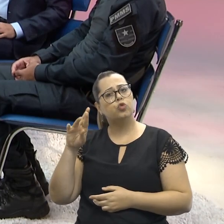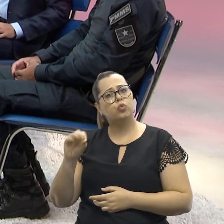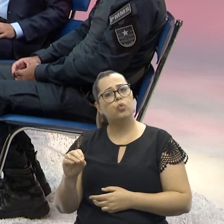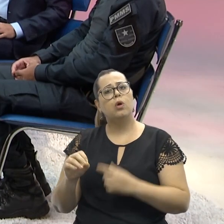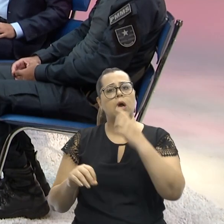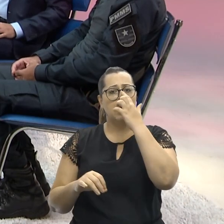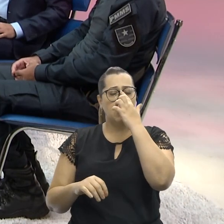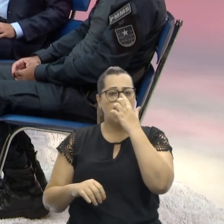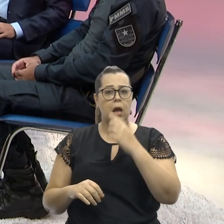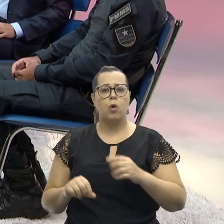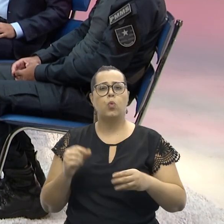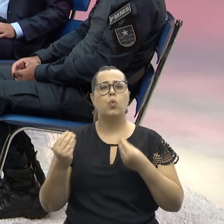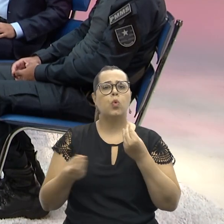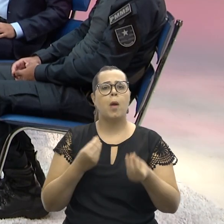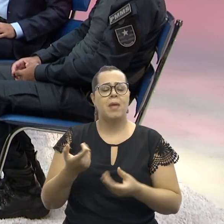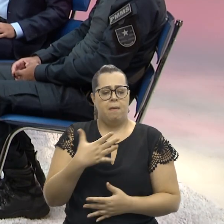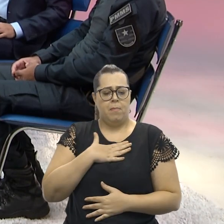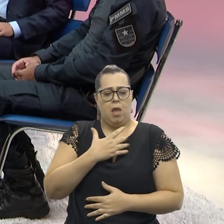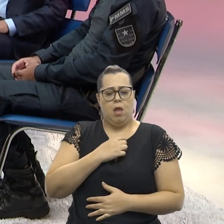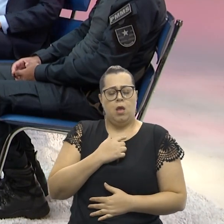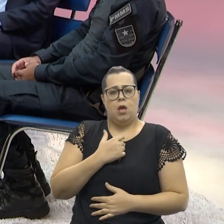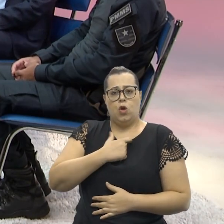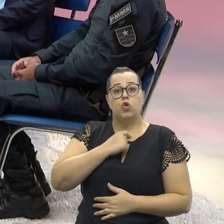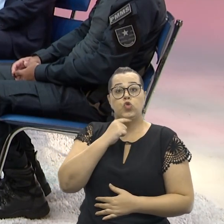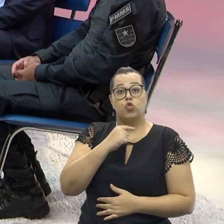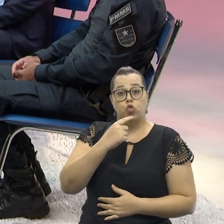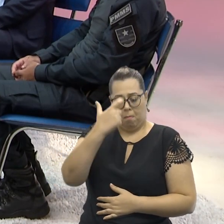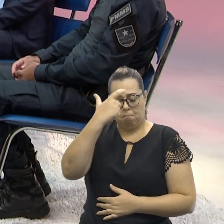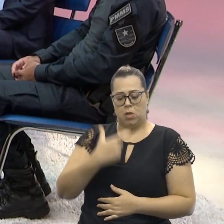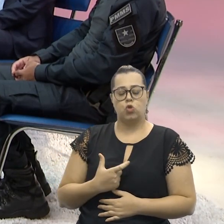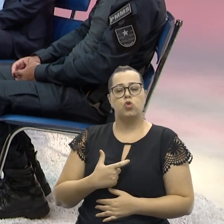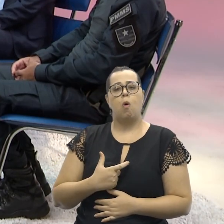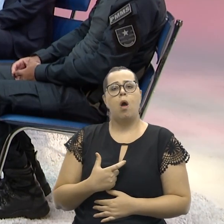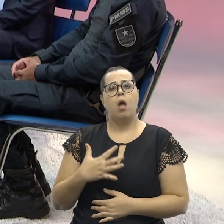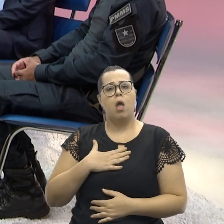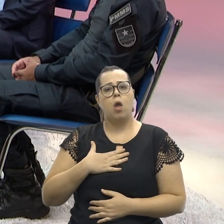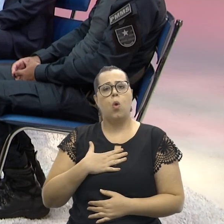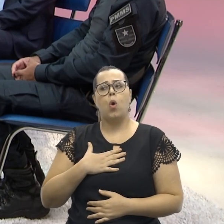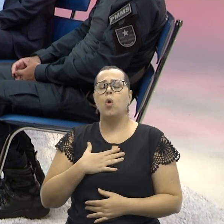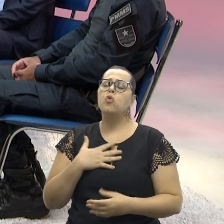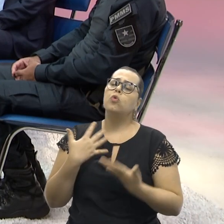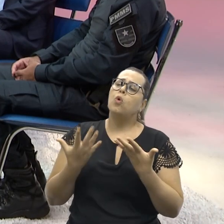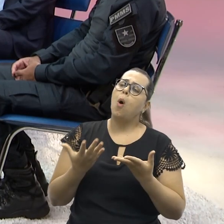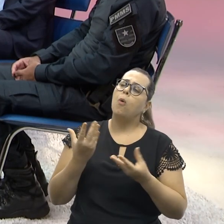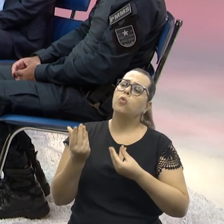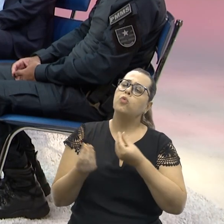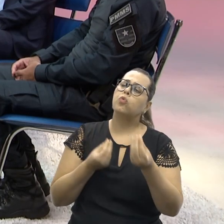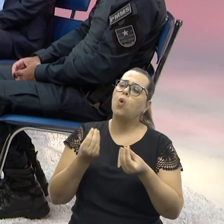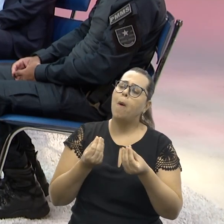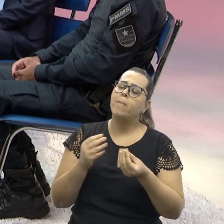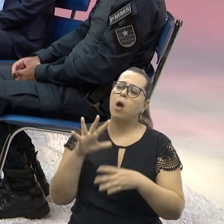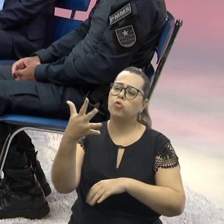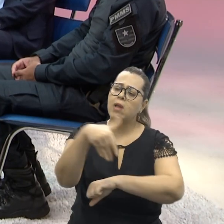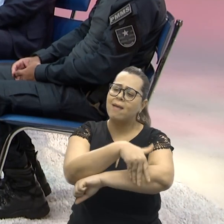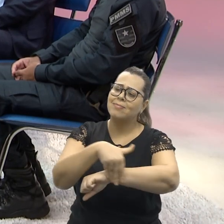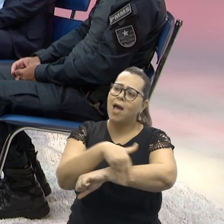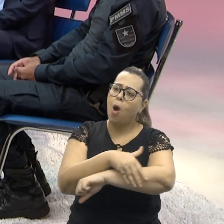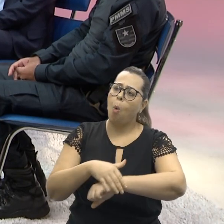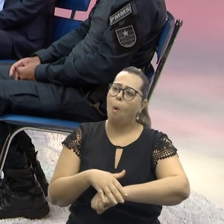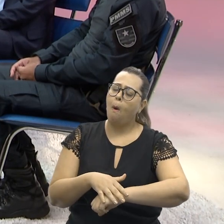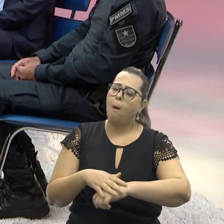você estava falando, até uma dúvida minha, até como cidadã, quando acontece na